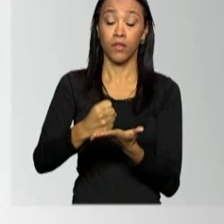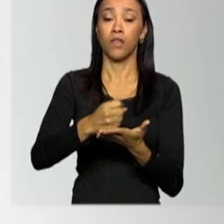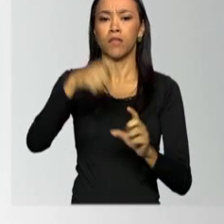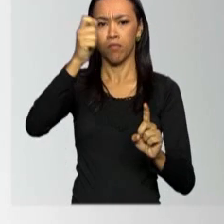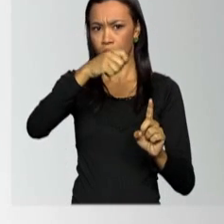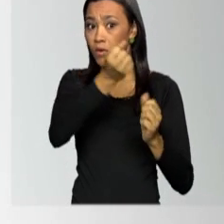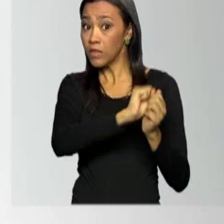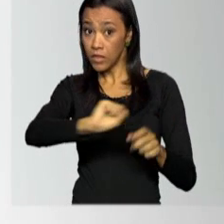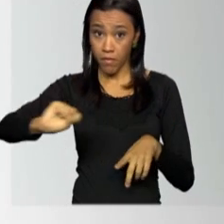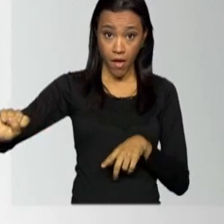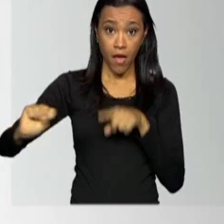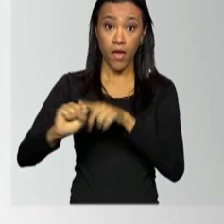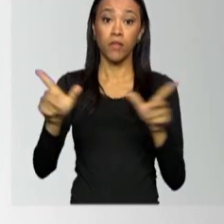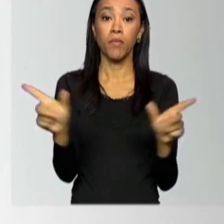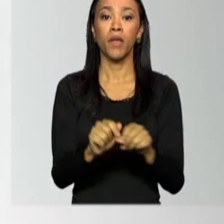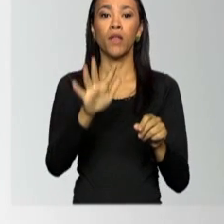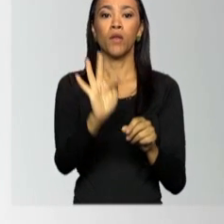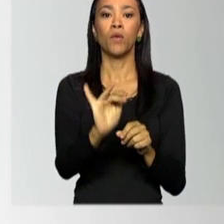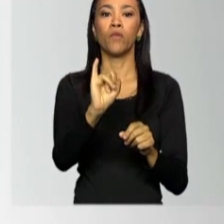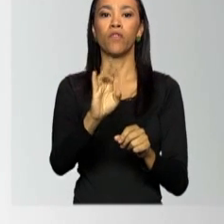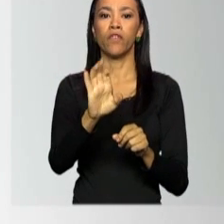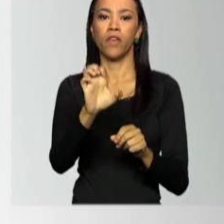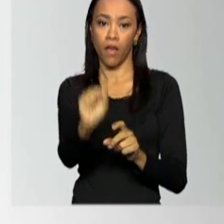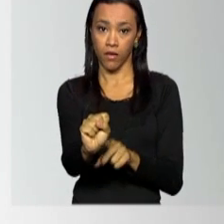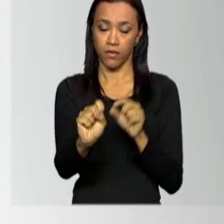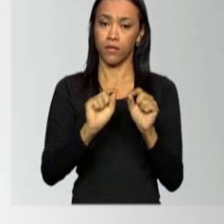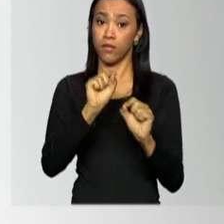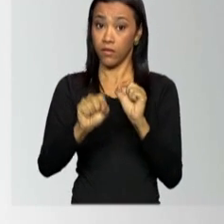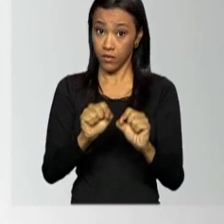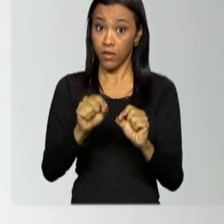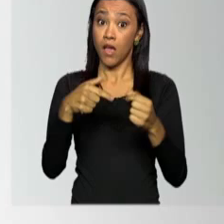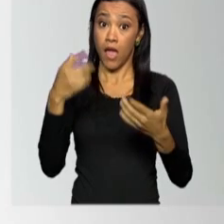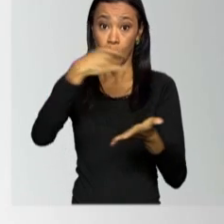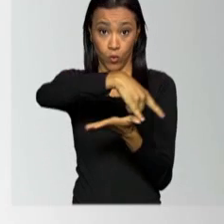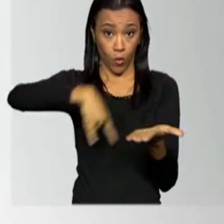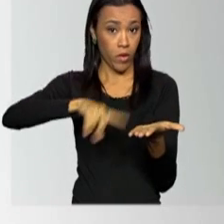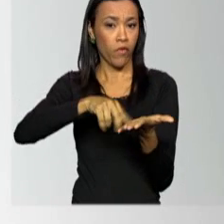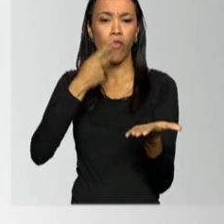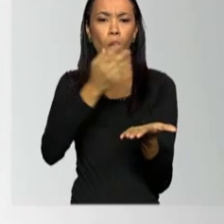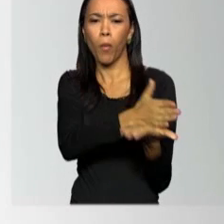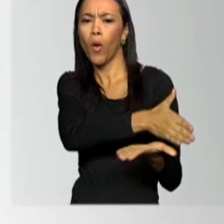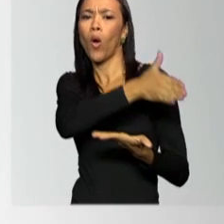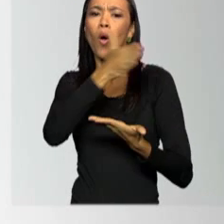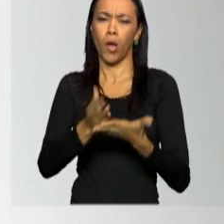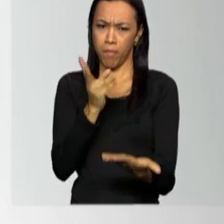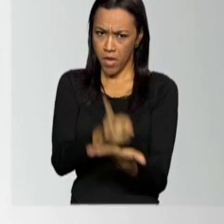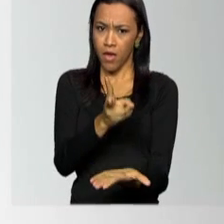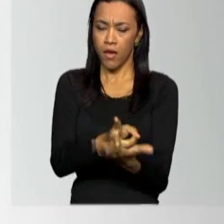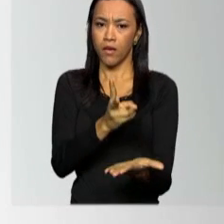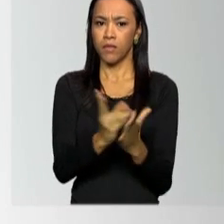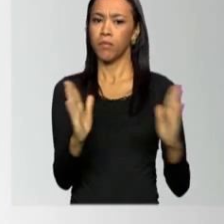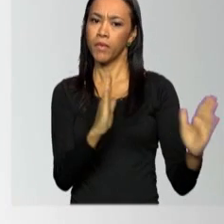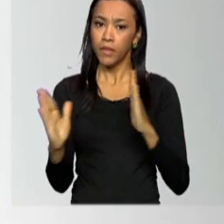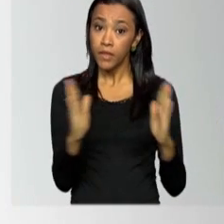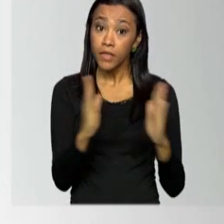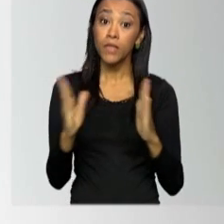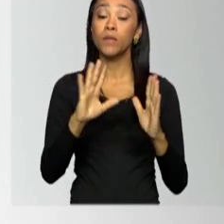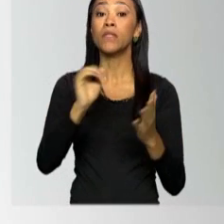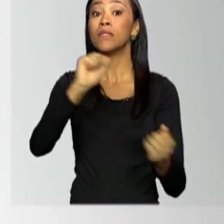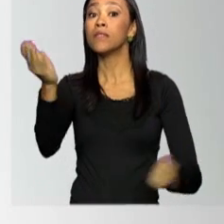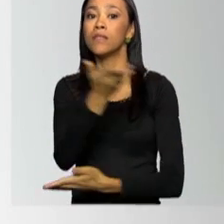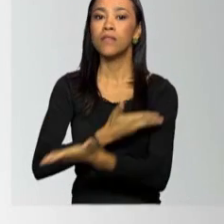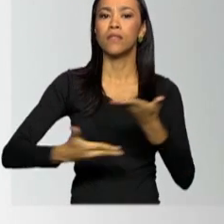dos contratos do Fundo de Financiamento Estudantil FIES. A portaria também prorroga para a mesma data o prazo para